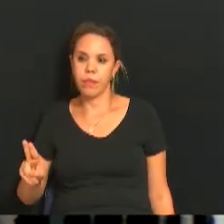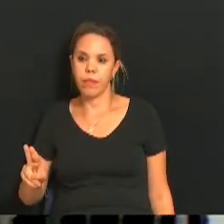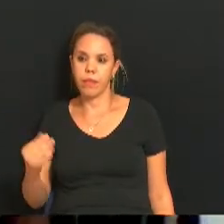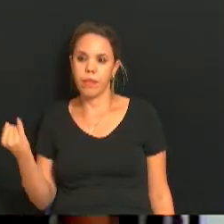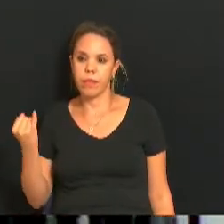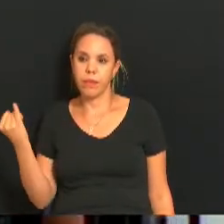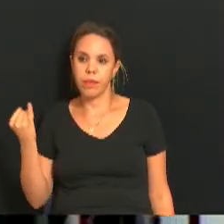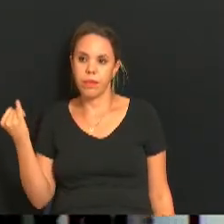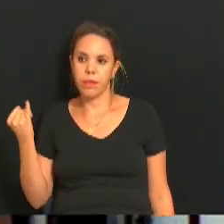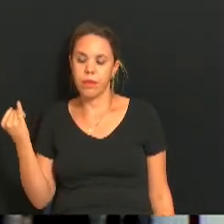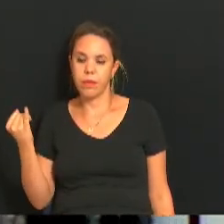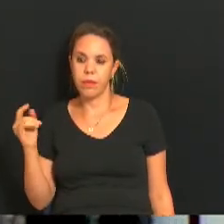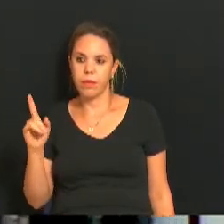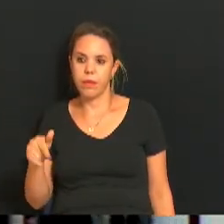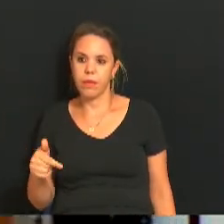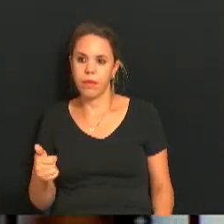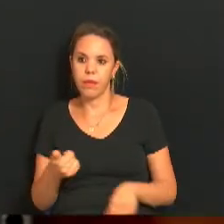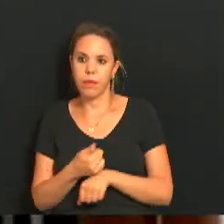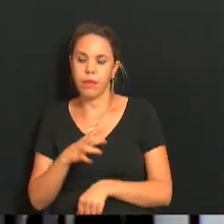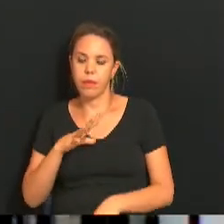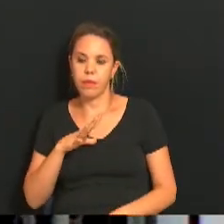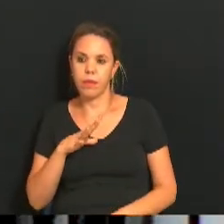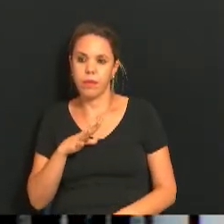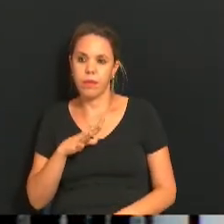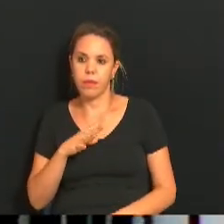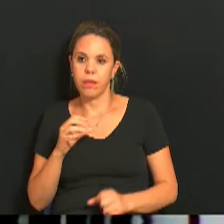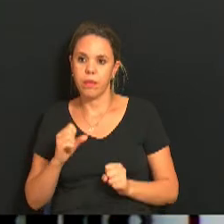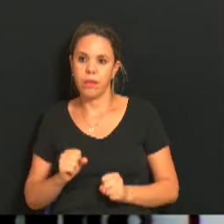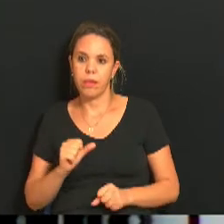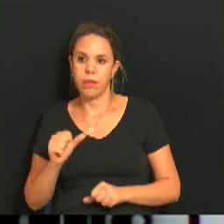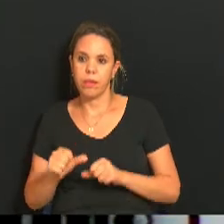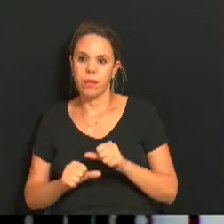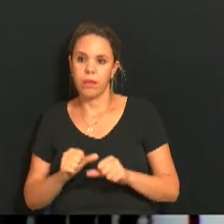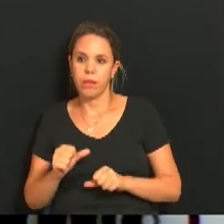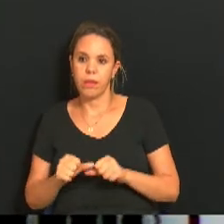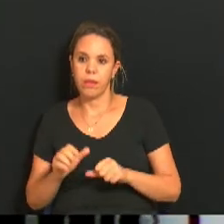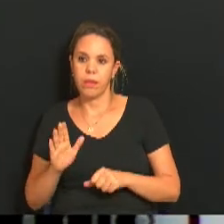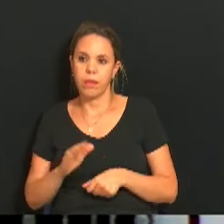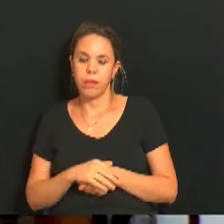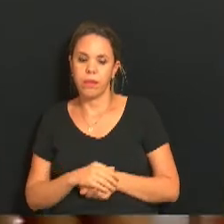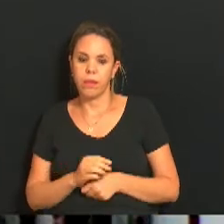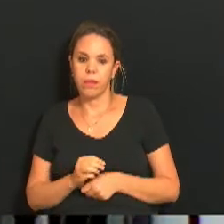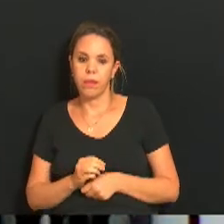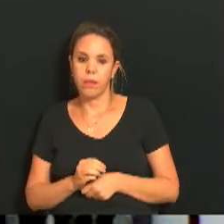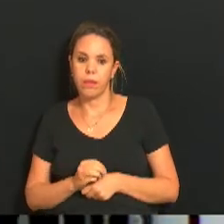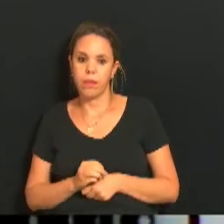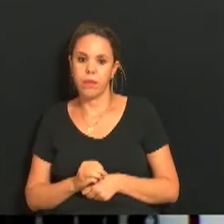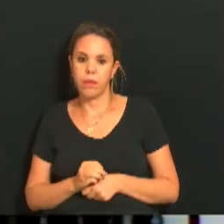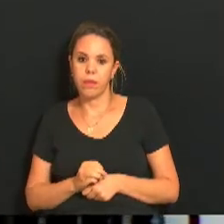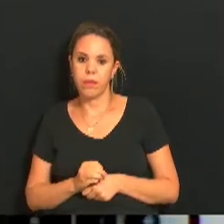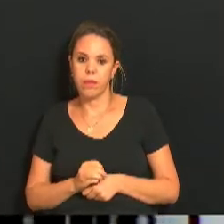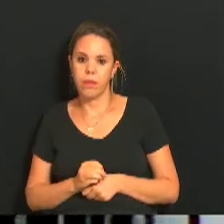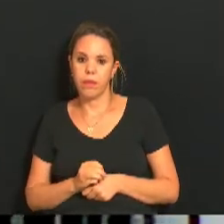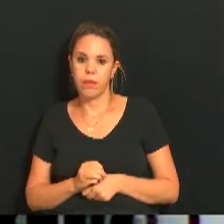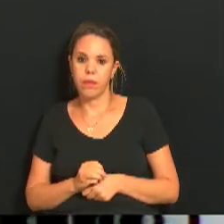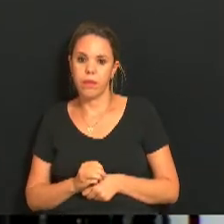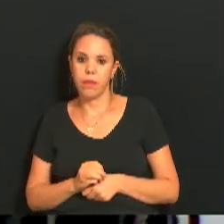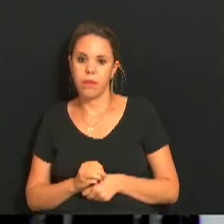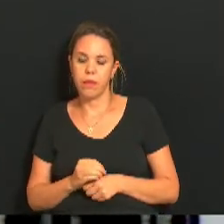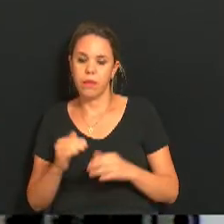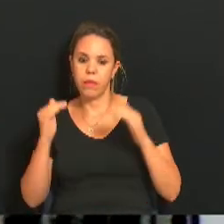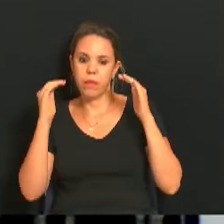importante essa área é para a cidade e pode se tornar ainda mais né E também a fita de